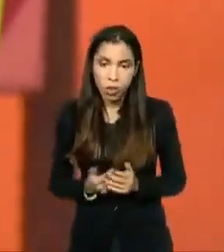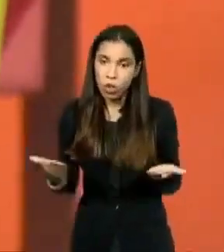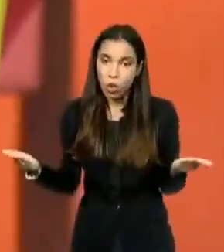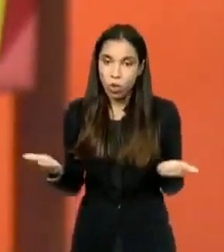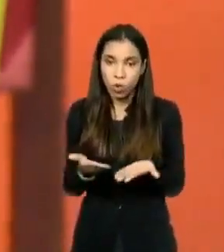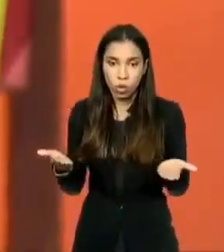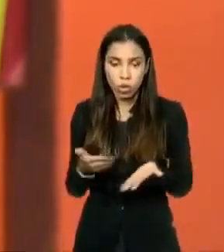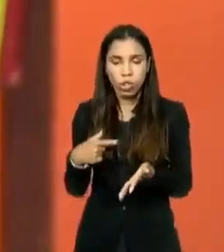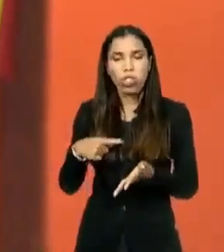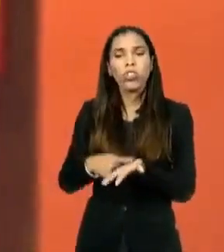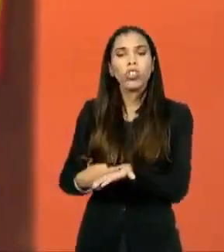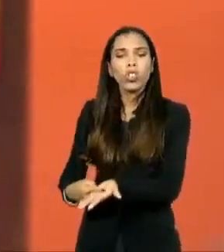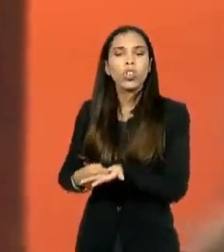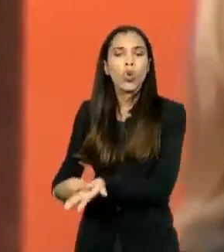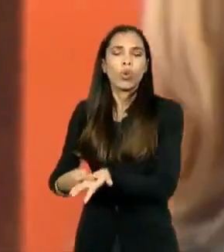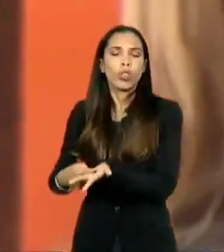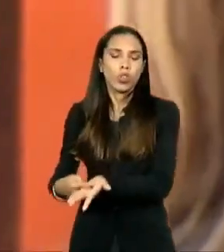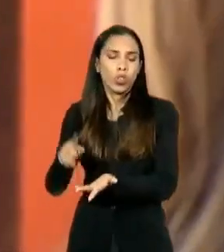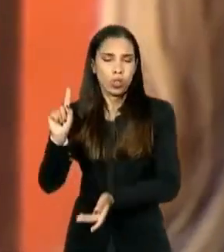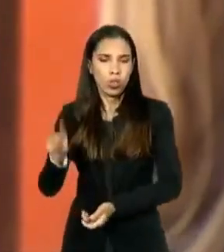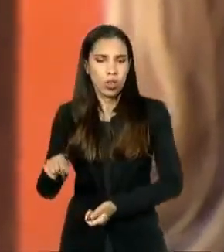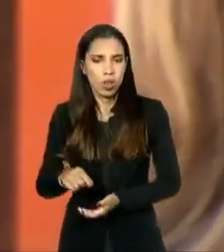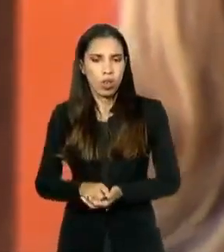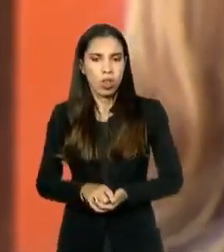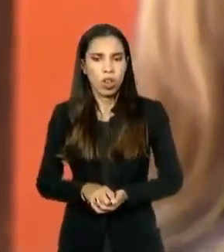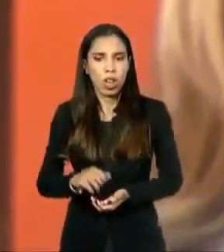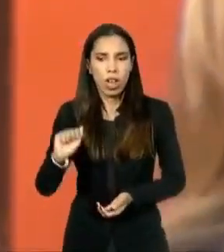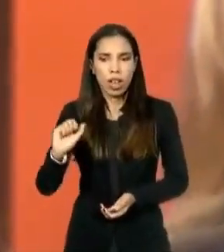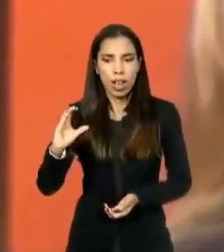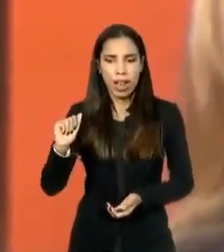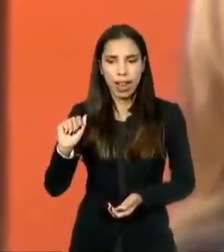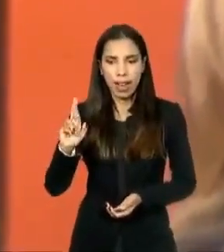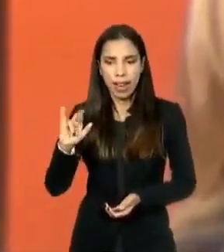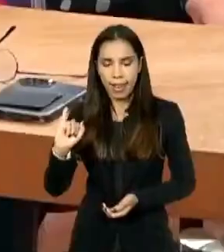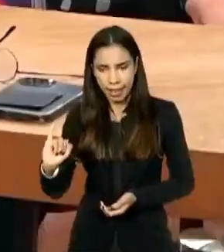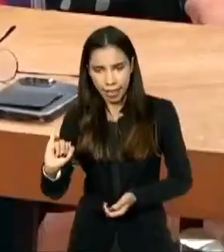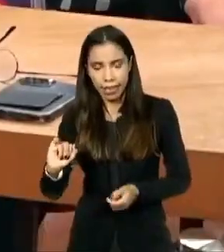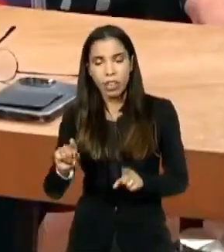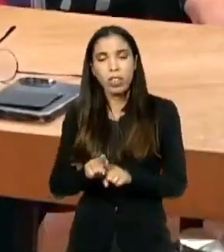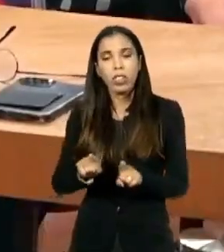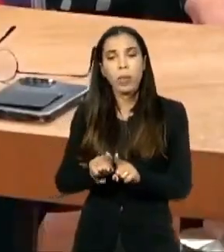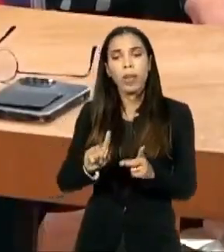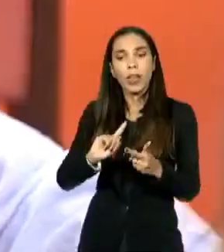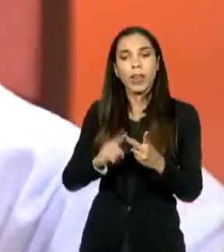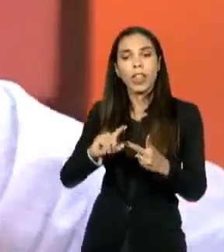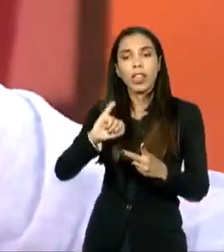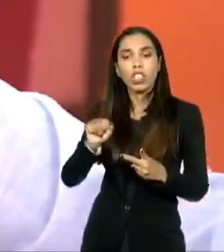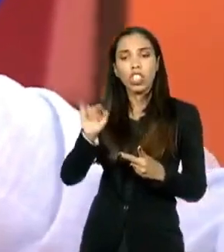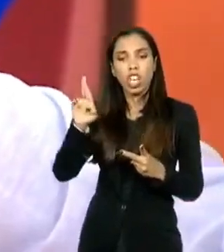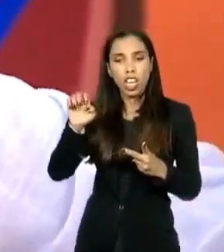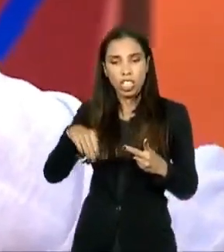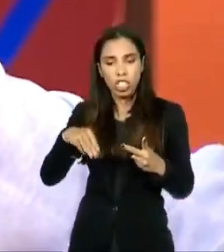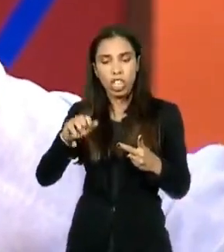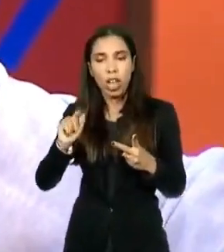está tendo uma negociação lá em Acari e Jardim América sobre a questão da